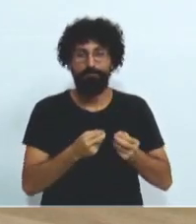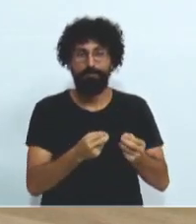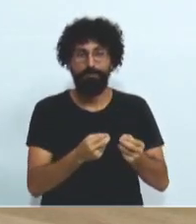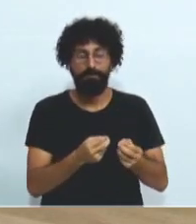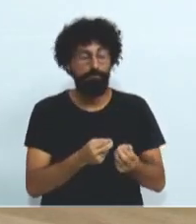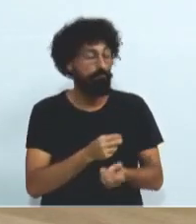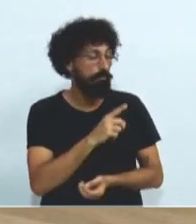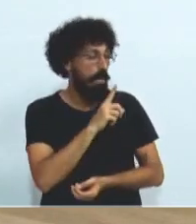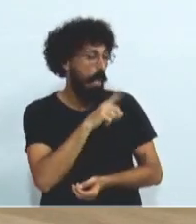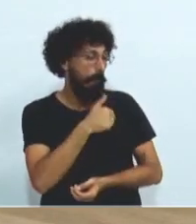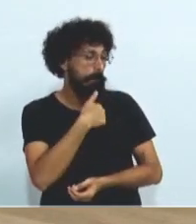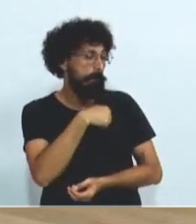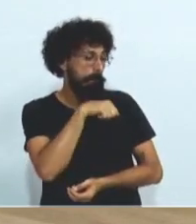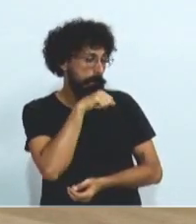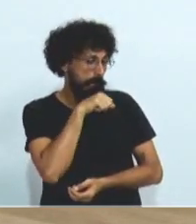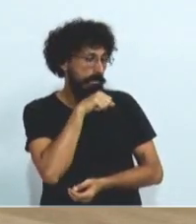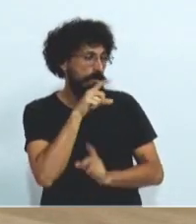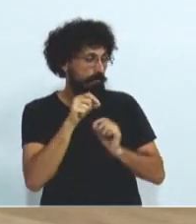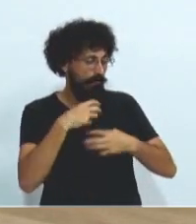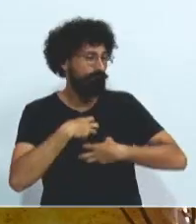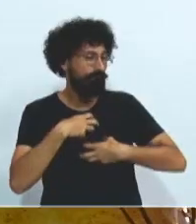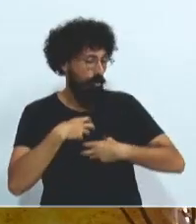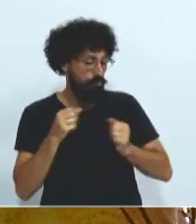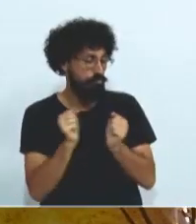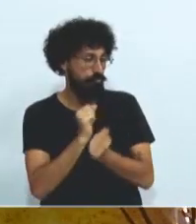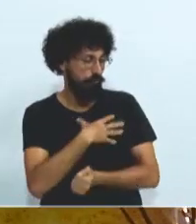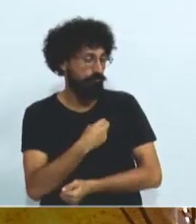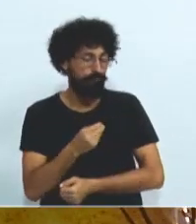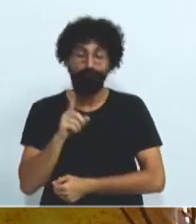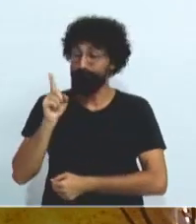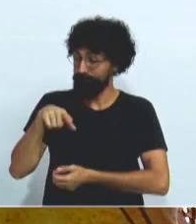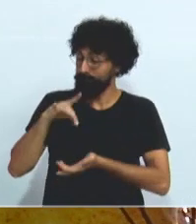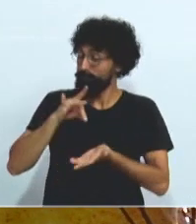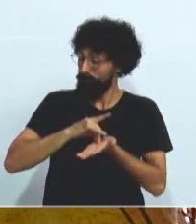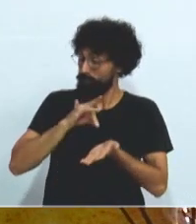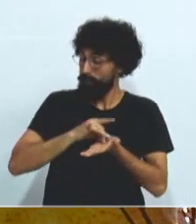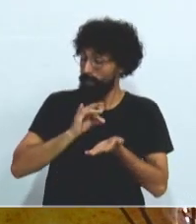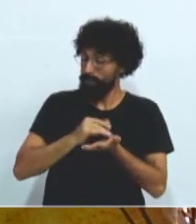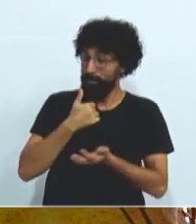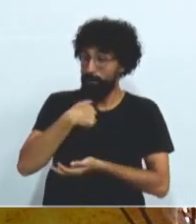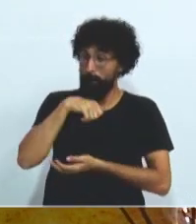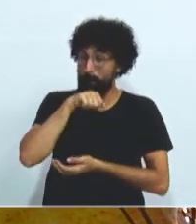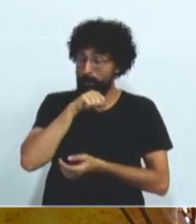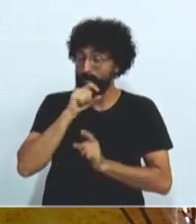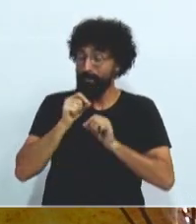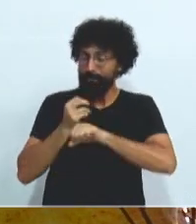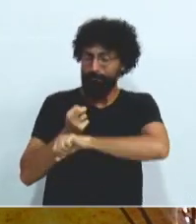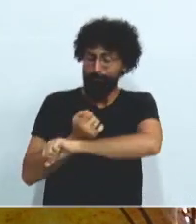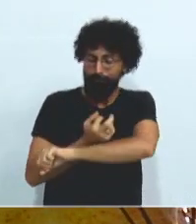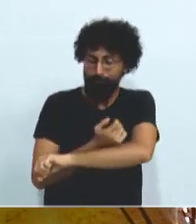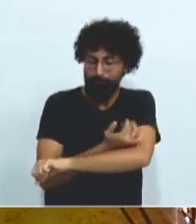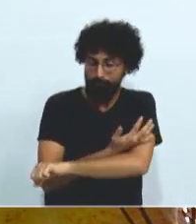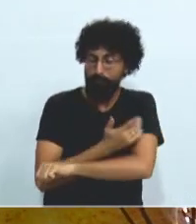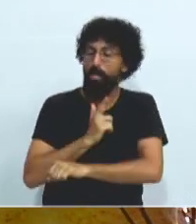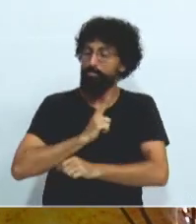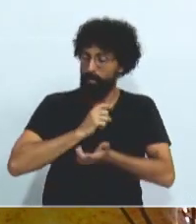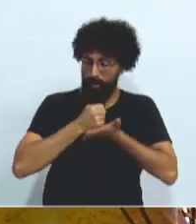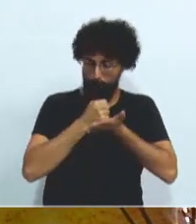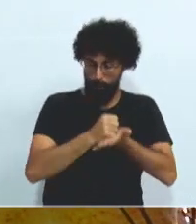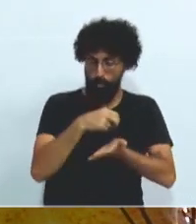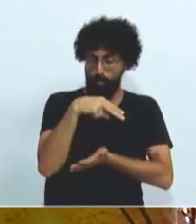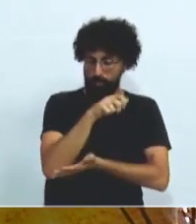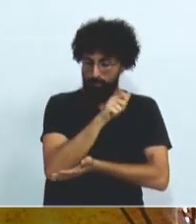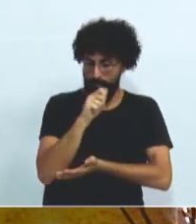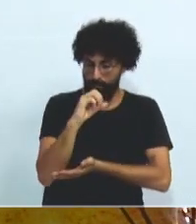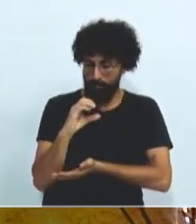mãe, né? Mãe adoece junto, né? Exatamente. As mães realmente estão ali, ficam emocionadas, apesar de ter todo o suporte do NAC, elas